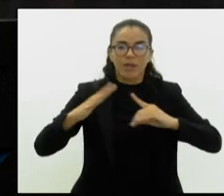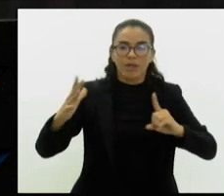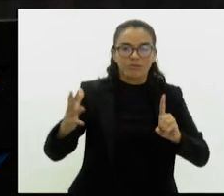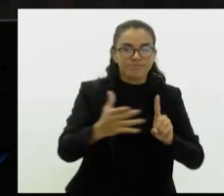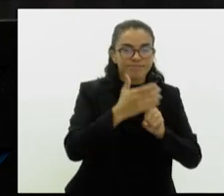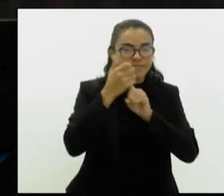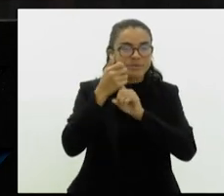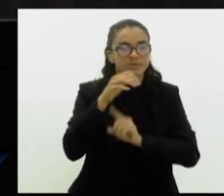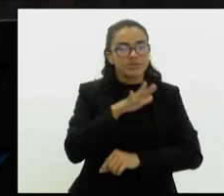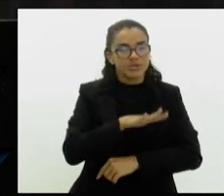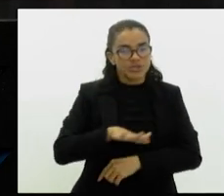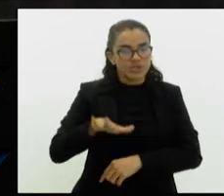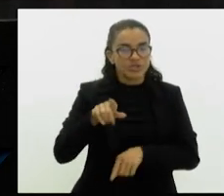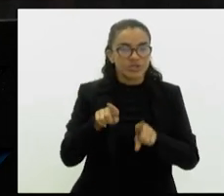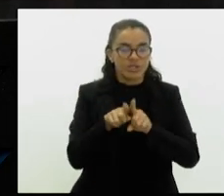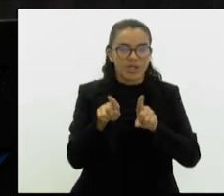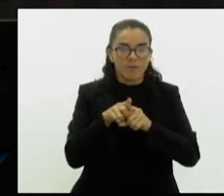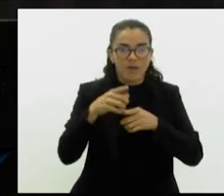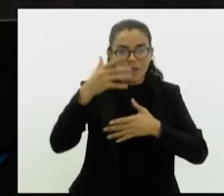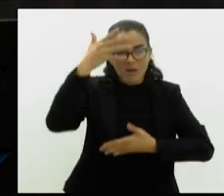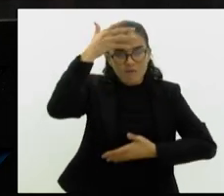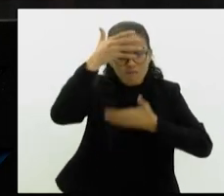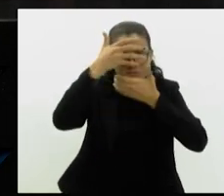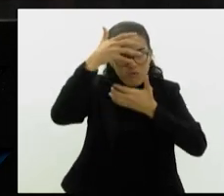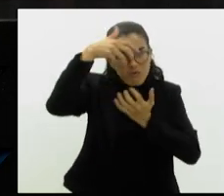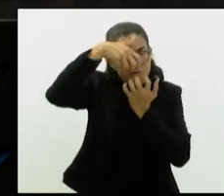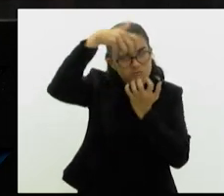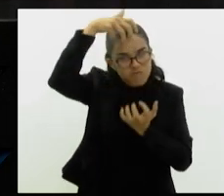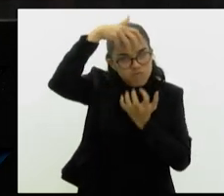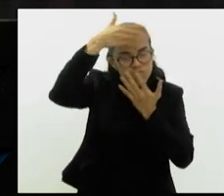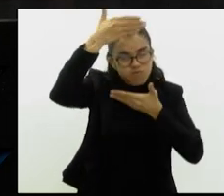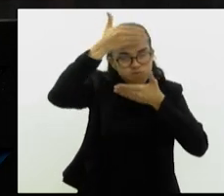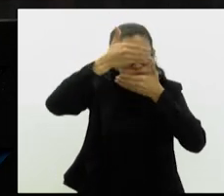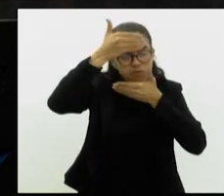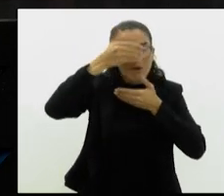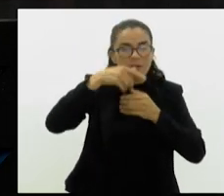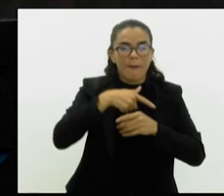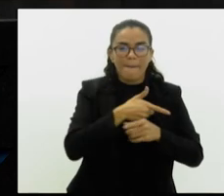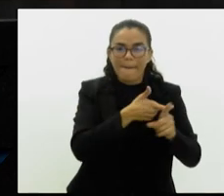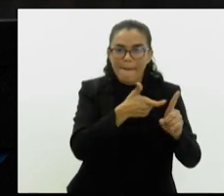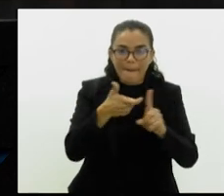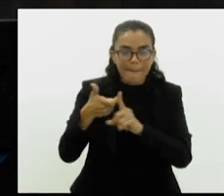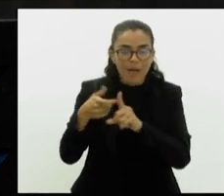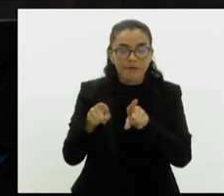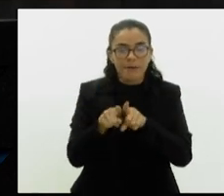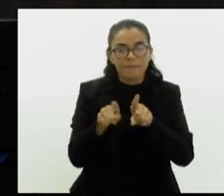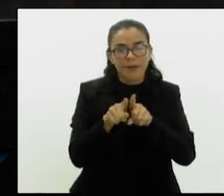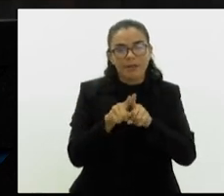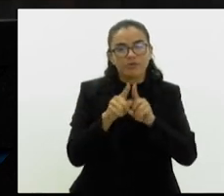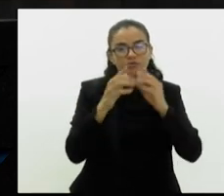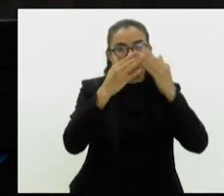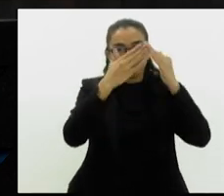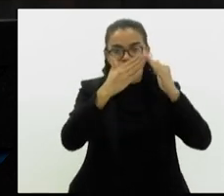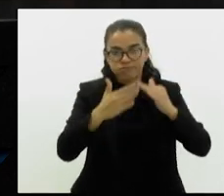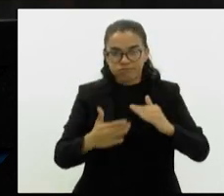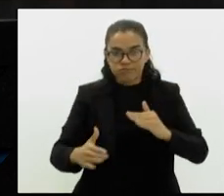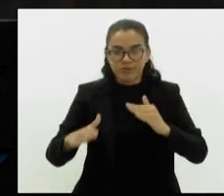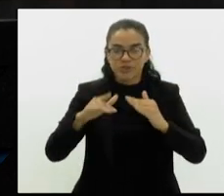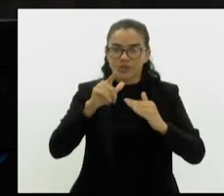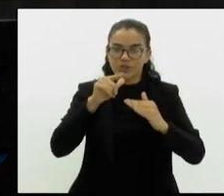em casos de ataqu terroristas em caso eh de desastres naturais então cada